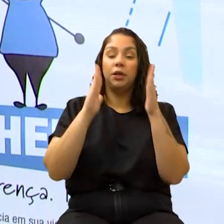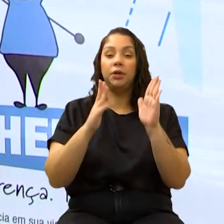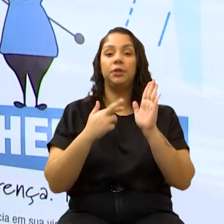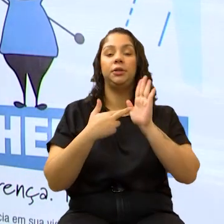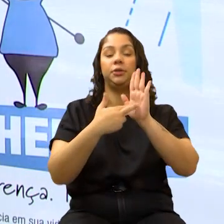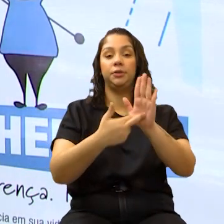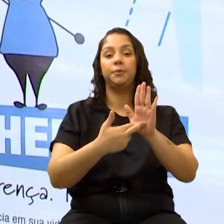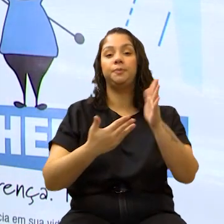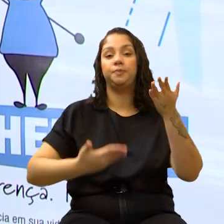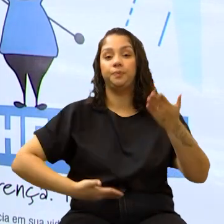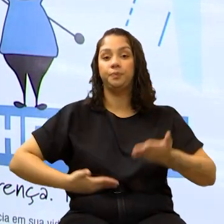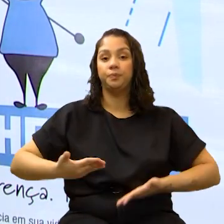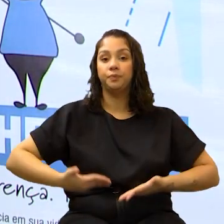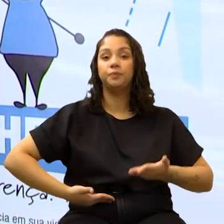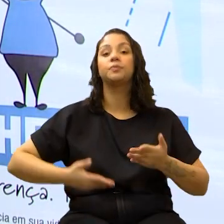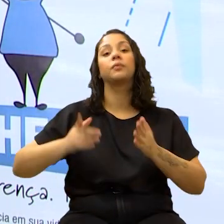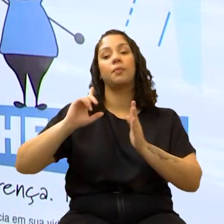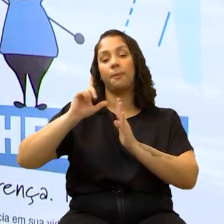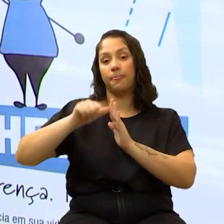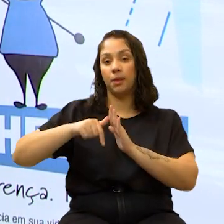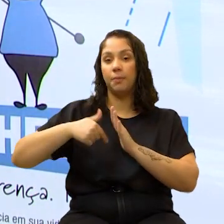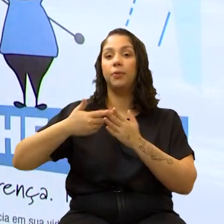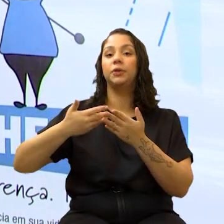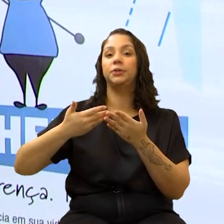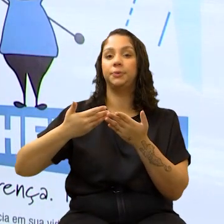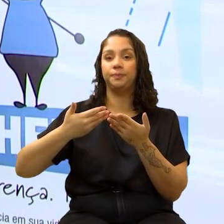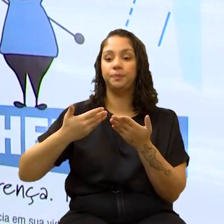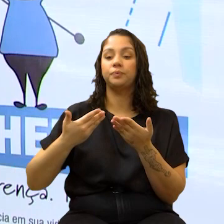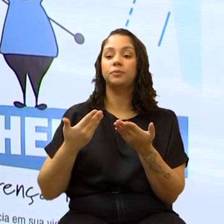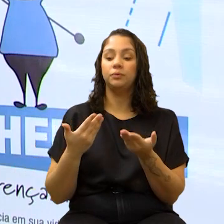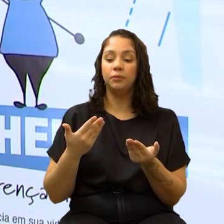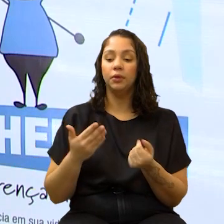à frente, né, desse serviço, e a partir